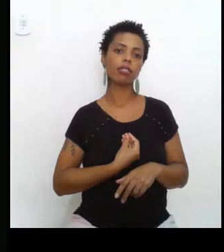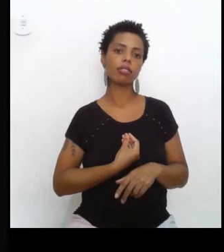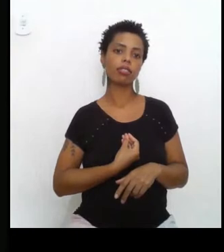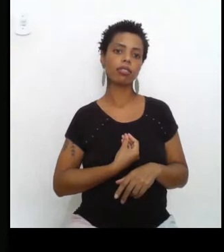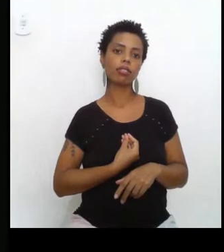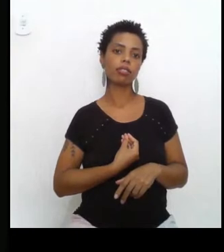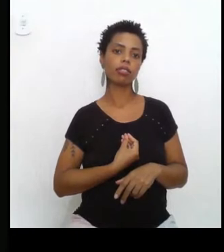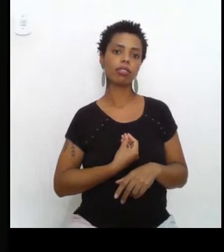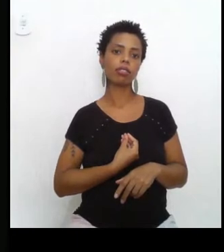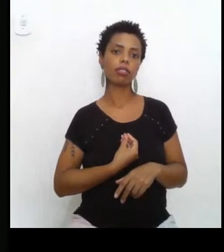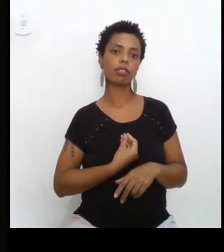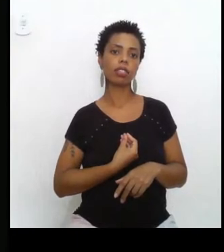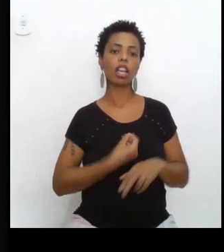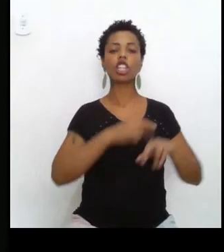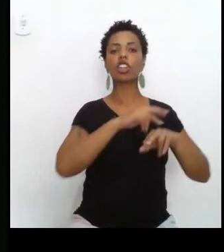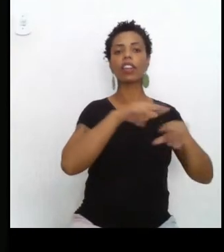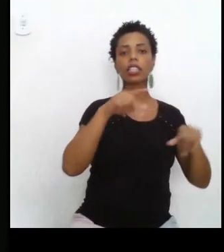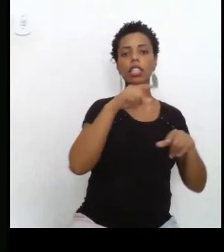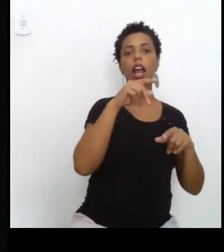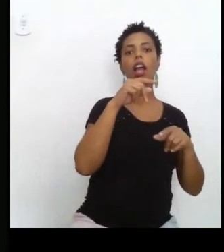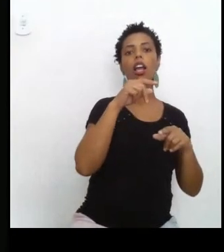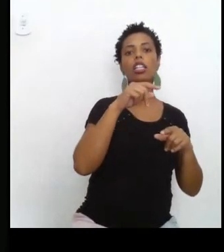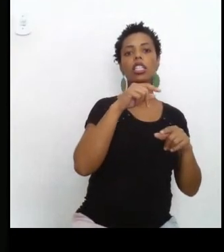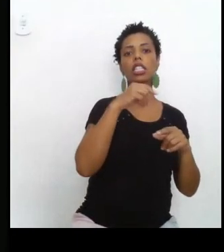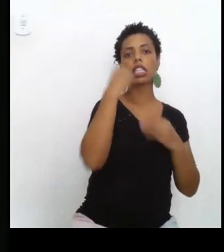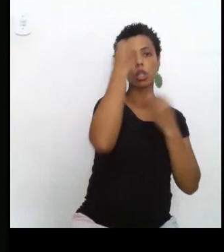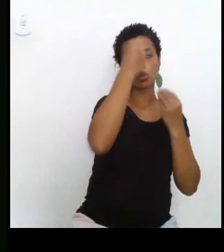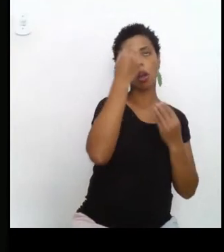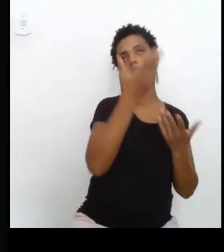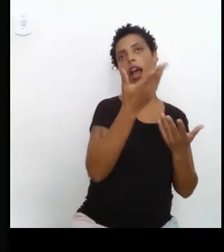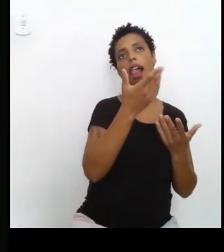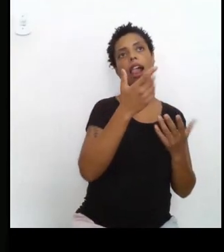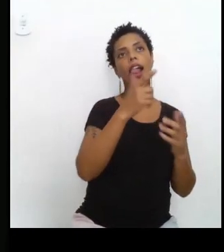a diversidade de sexuais lésbicas bissexuais